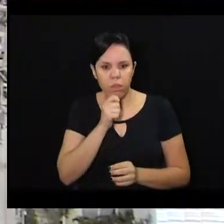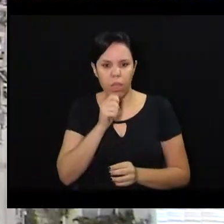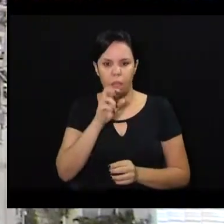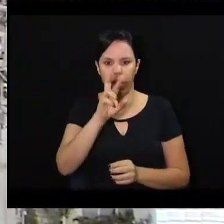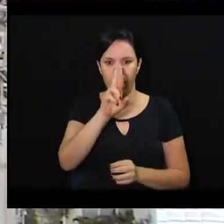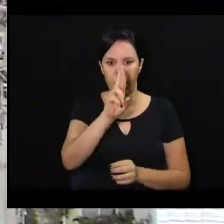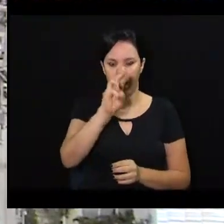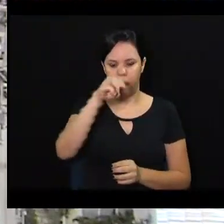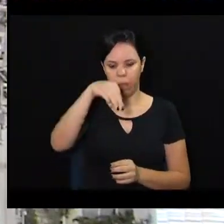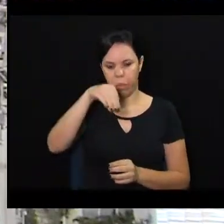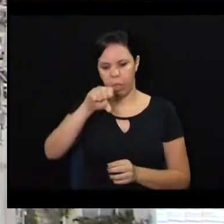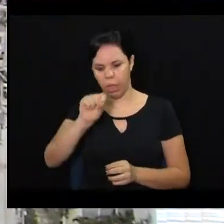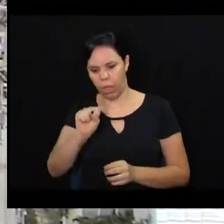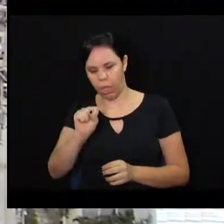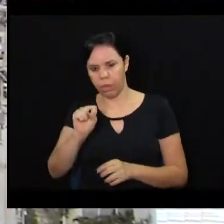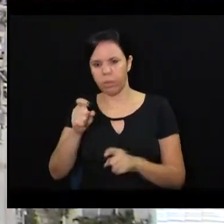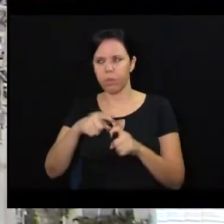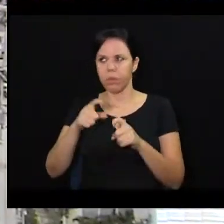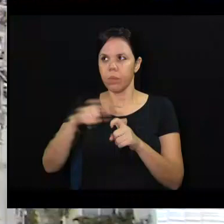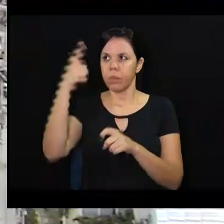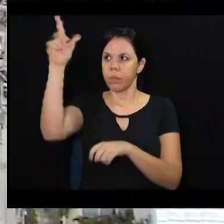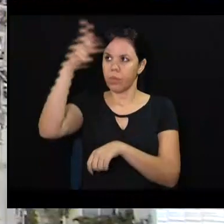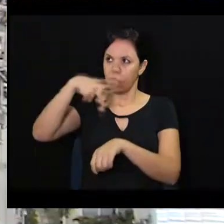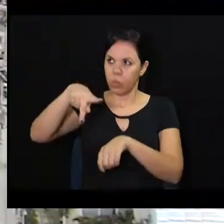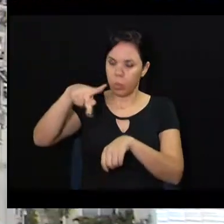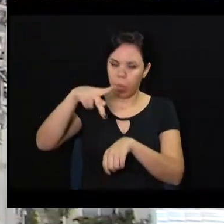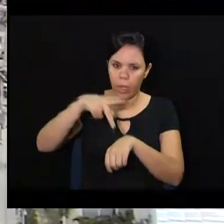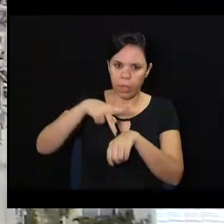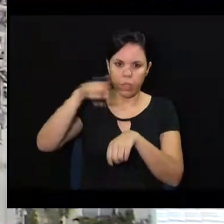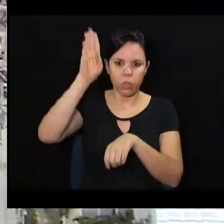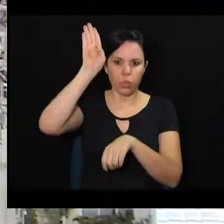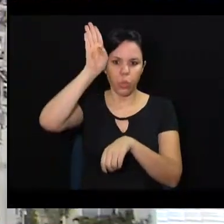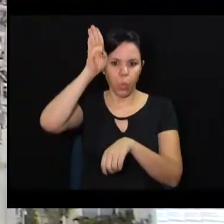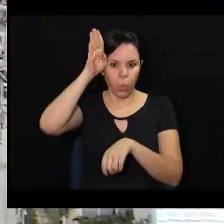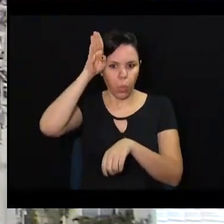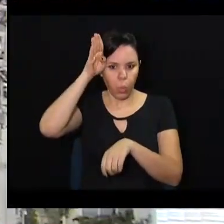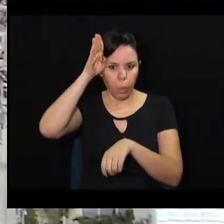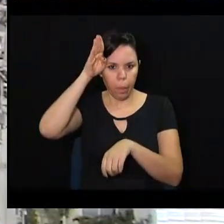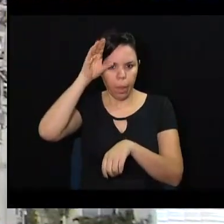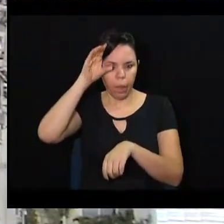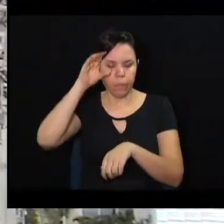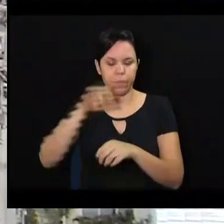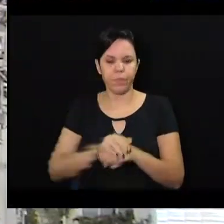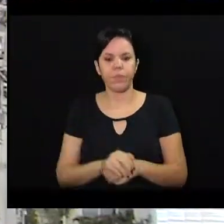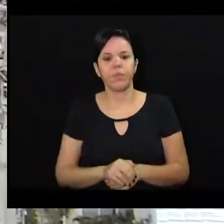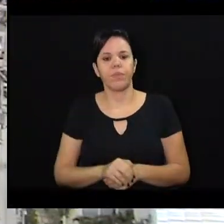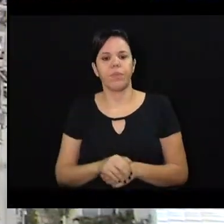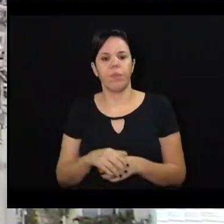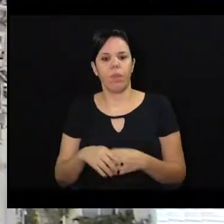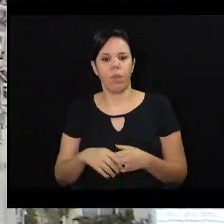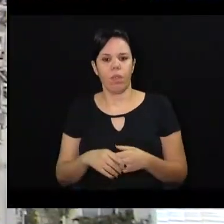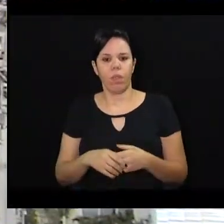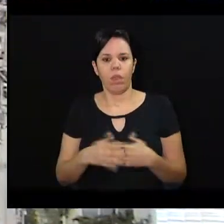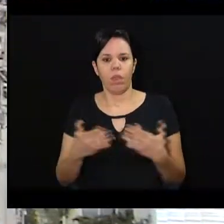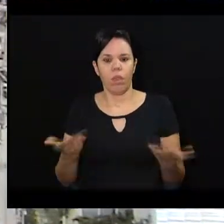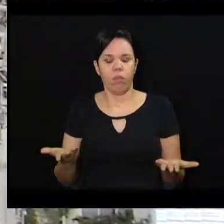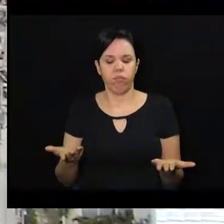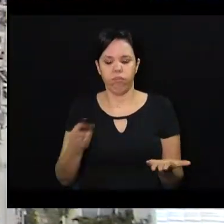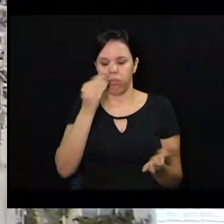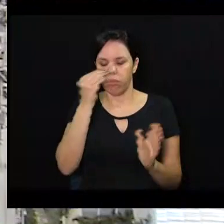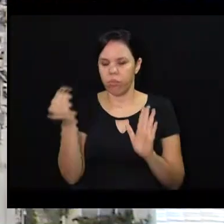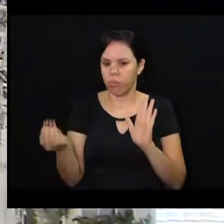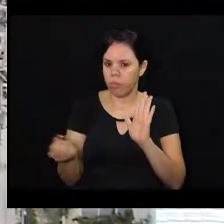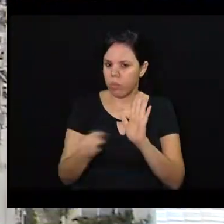dos médicos estrangeiros, especificamente os cubanos, que ainda não está ativo, houve essa rejeição na questão da